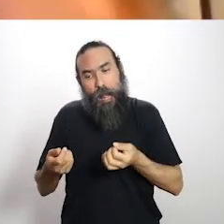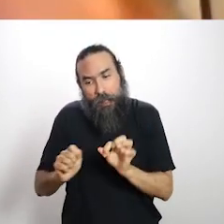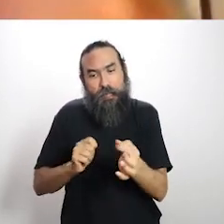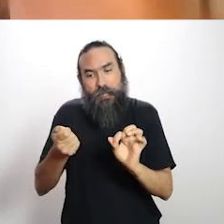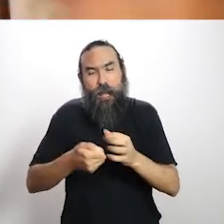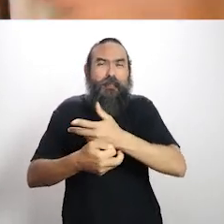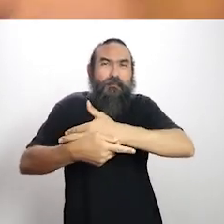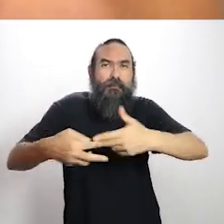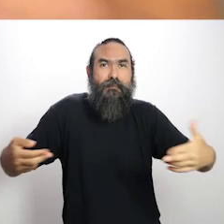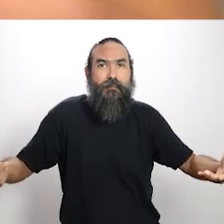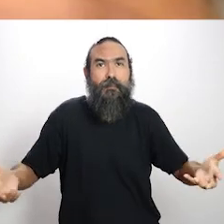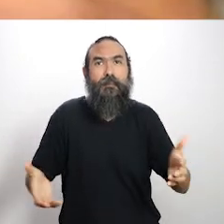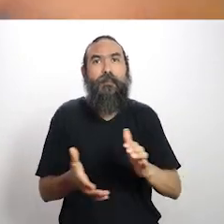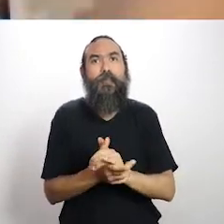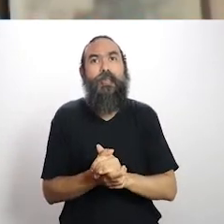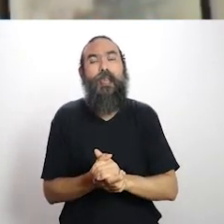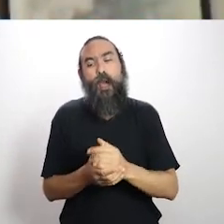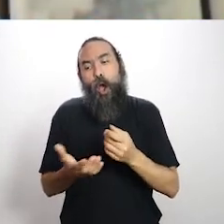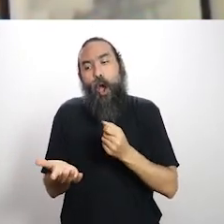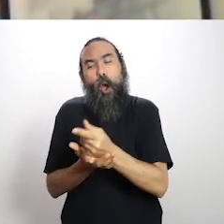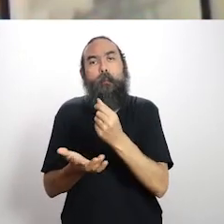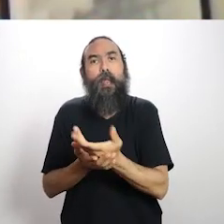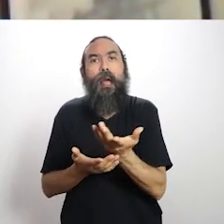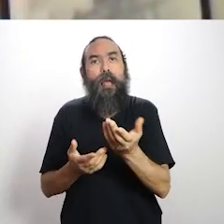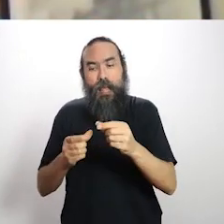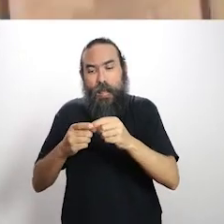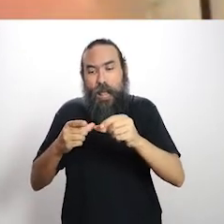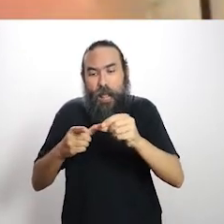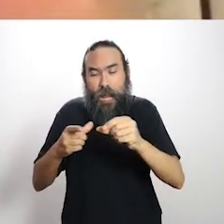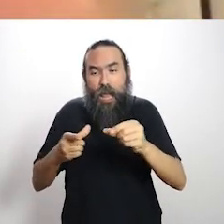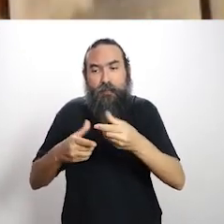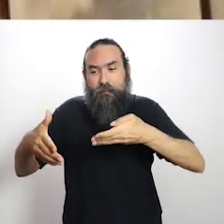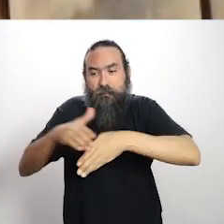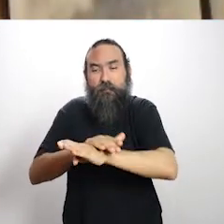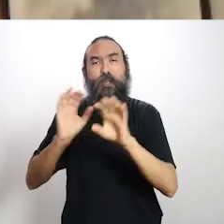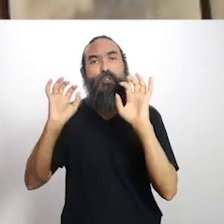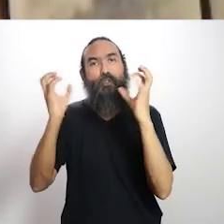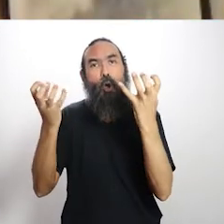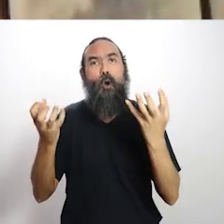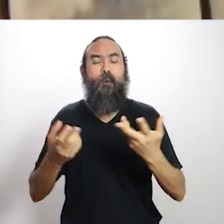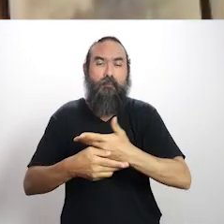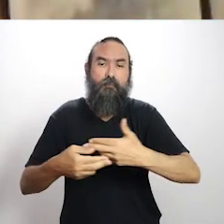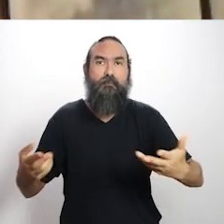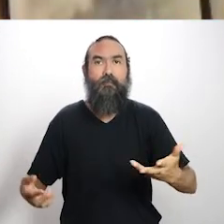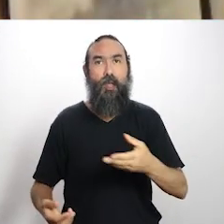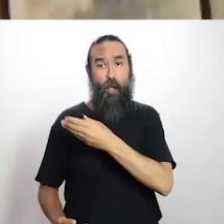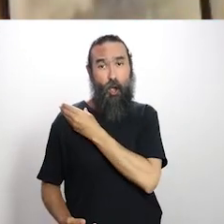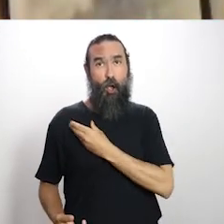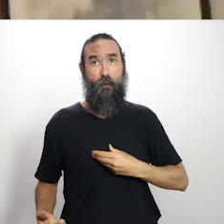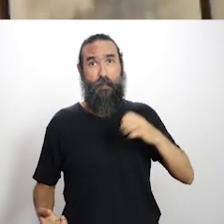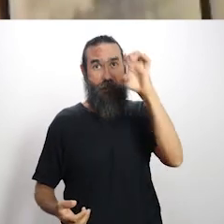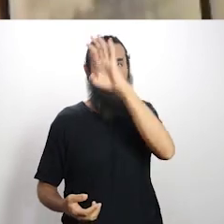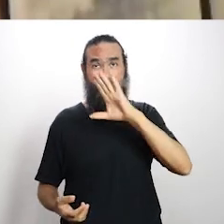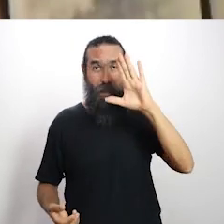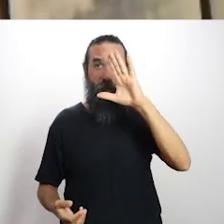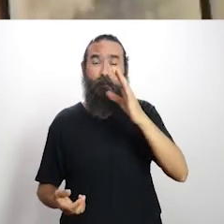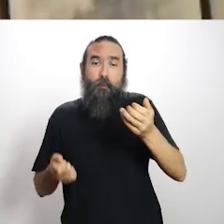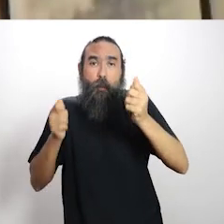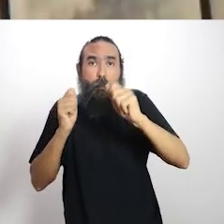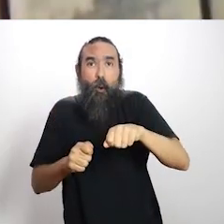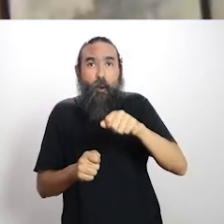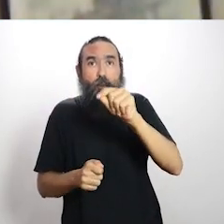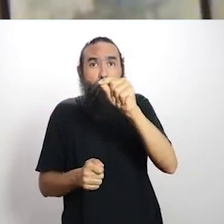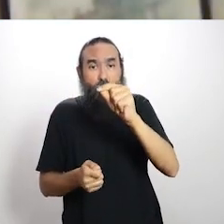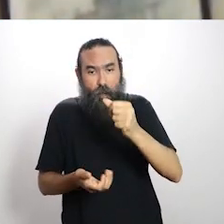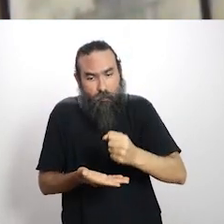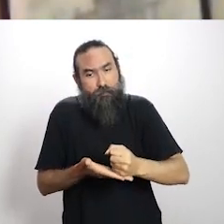certeza ele poderia adquirir o ativo no festival da chapada dos povos da chapada e realizá-lo de